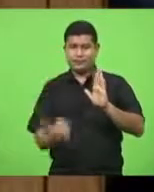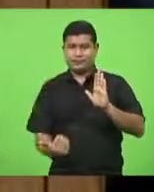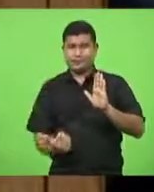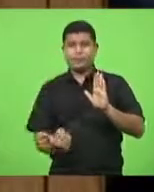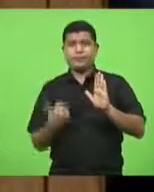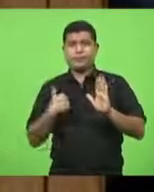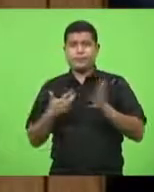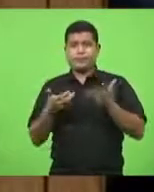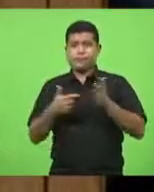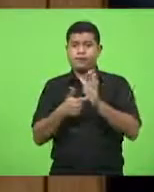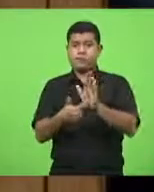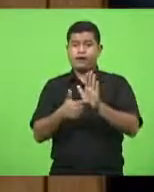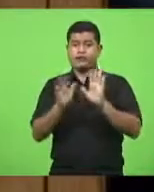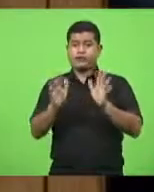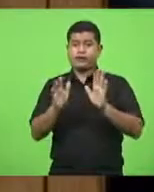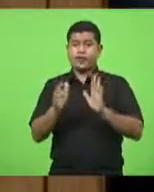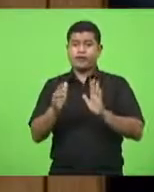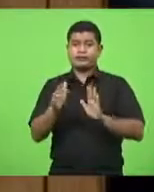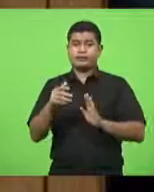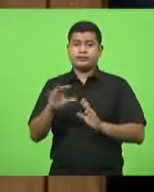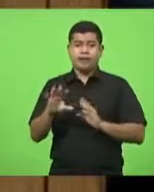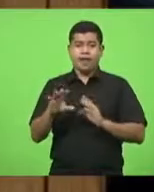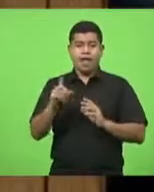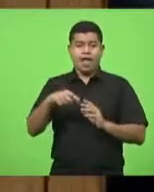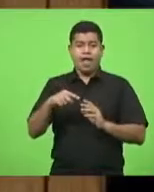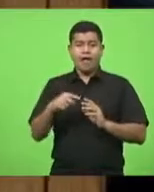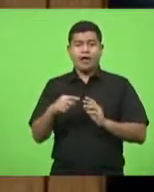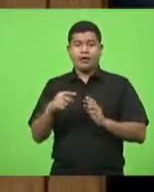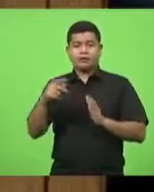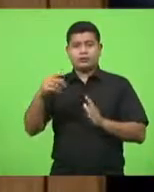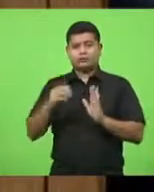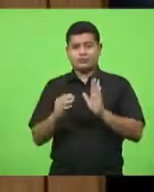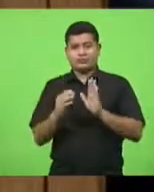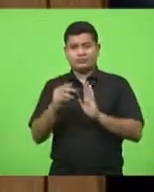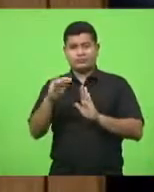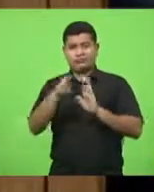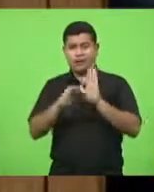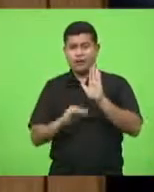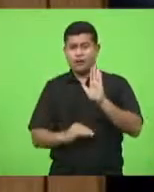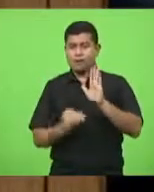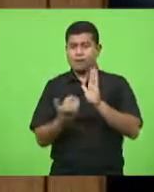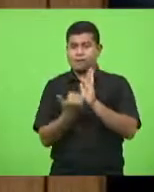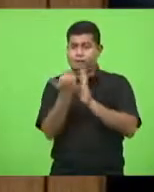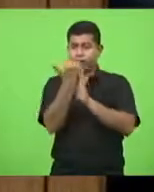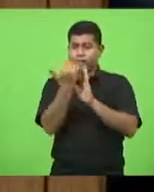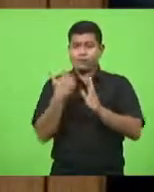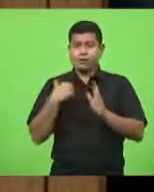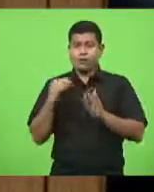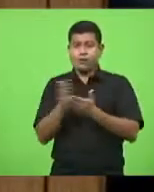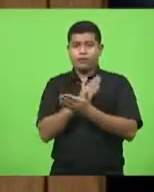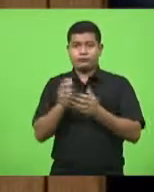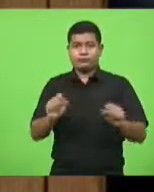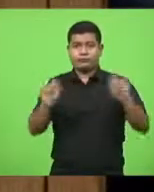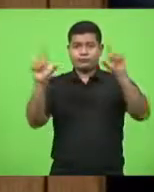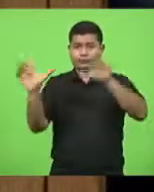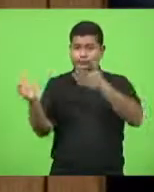isso já que é um projeto extra-pauta, presidente. São alguns slides importantes para que a gente